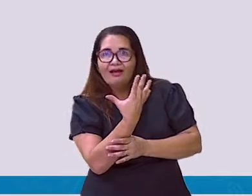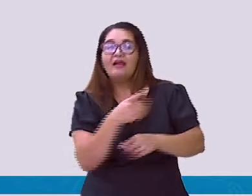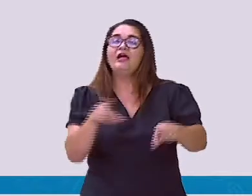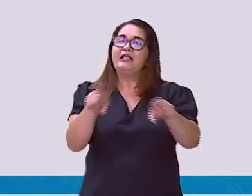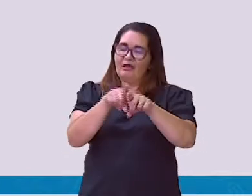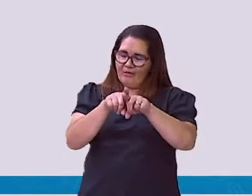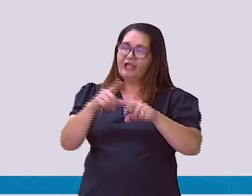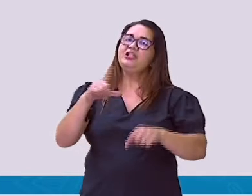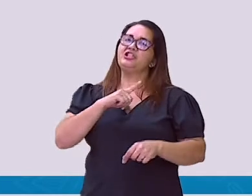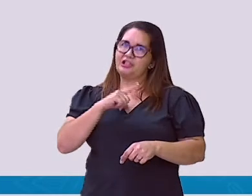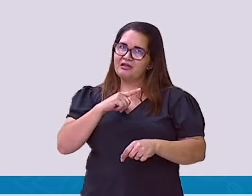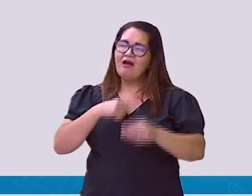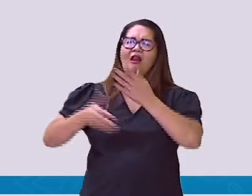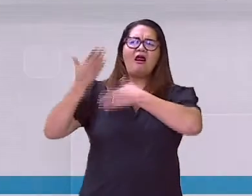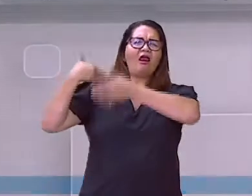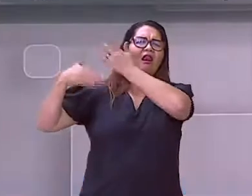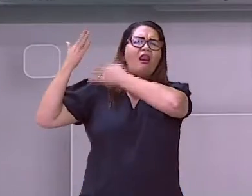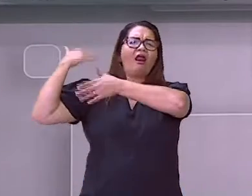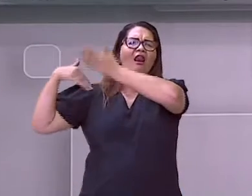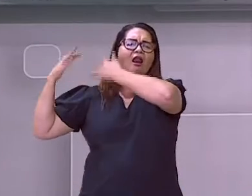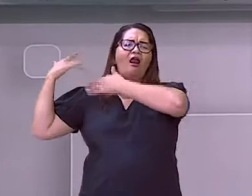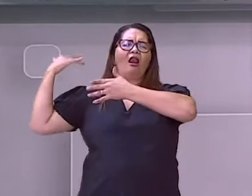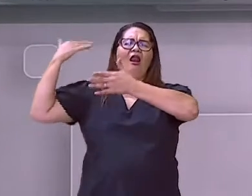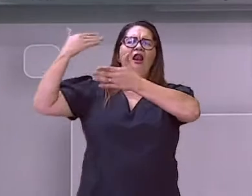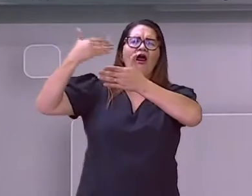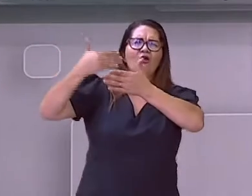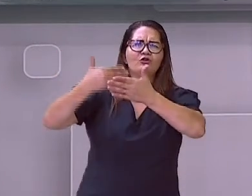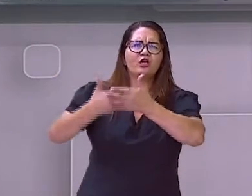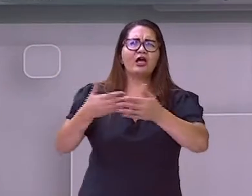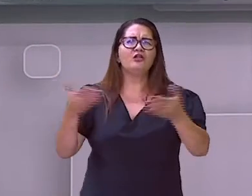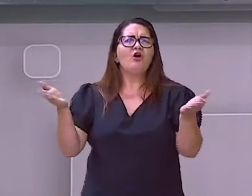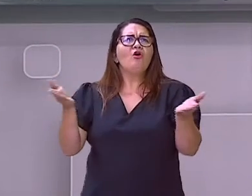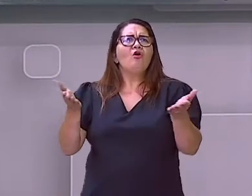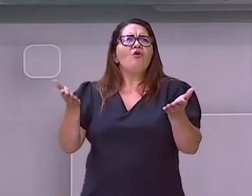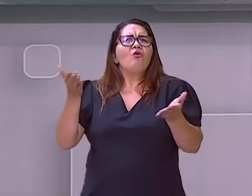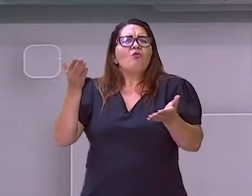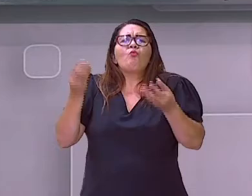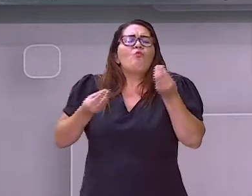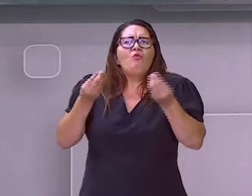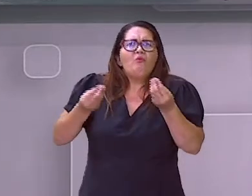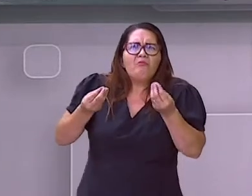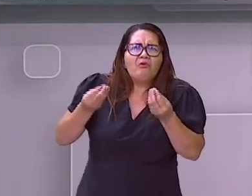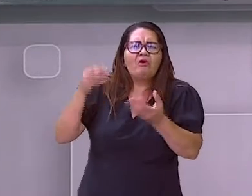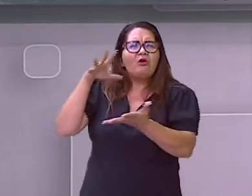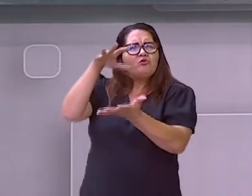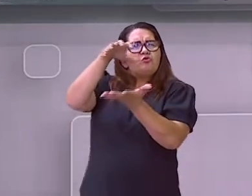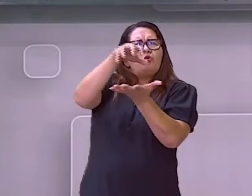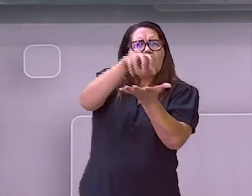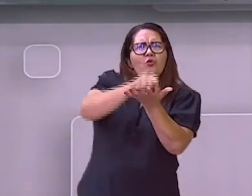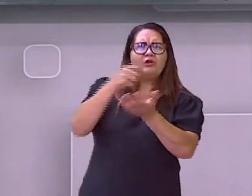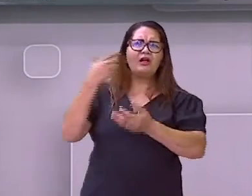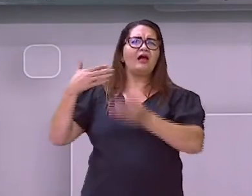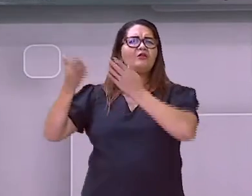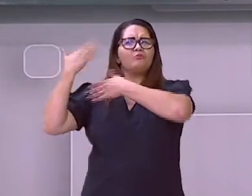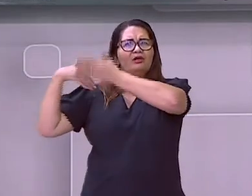cultural. O que é isso? Passado colonial? Os povos